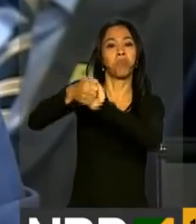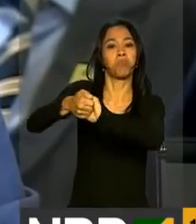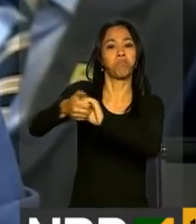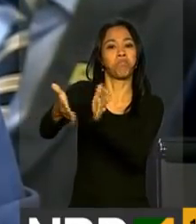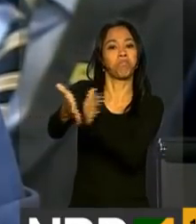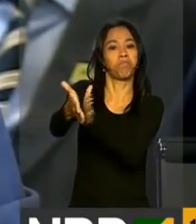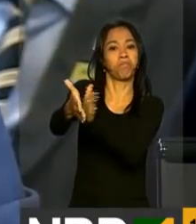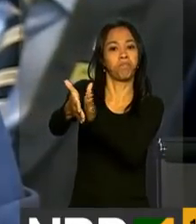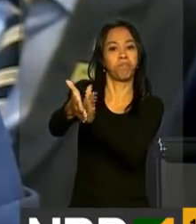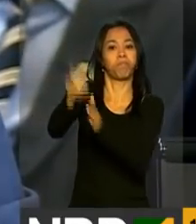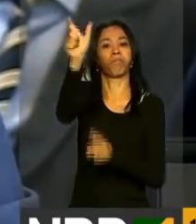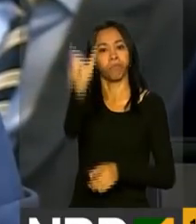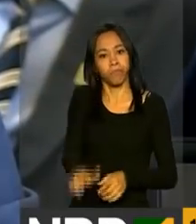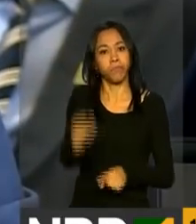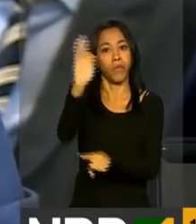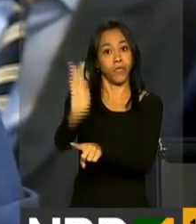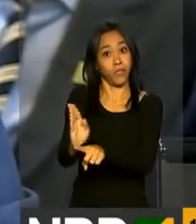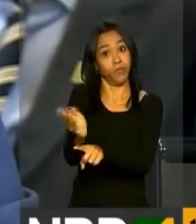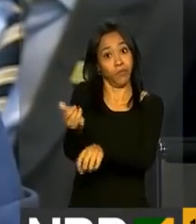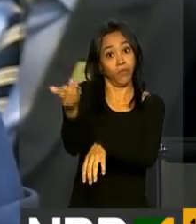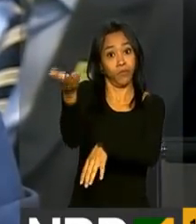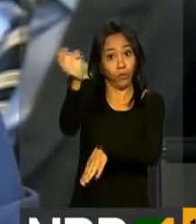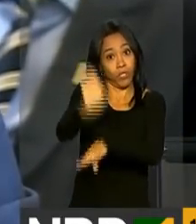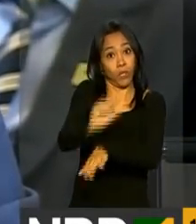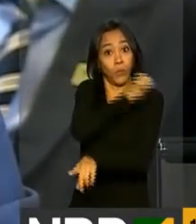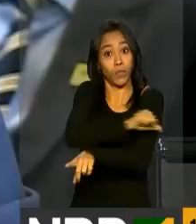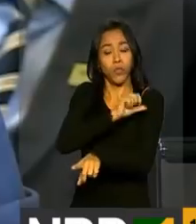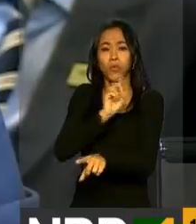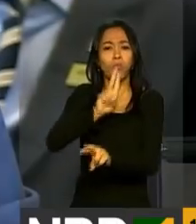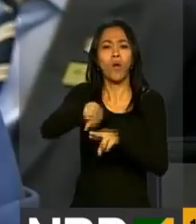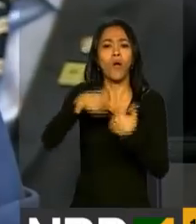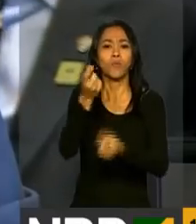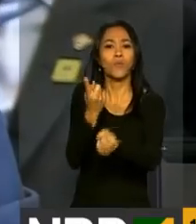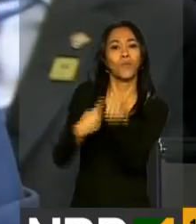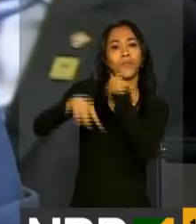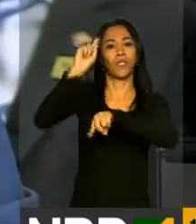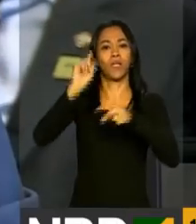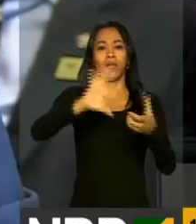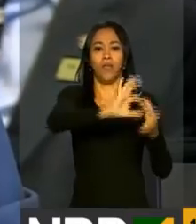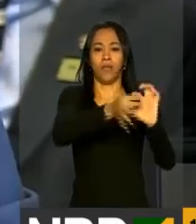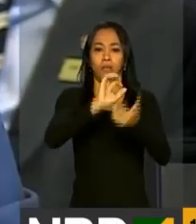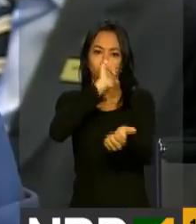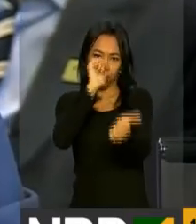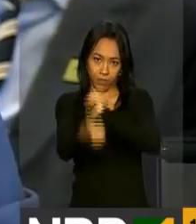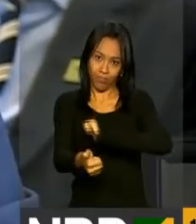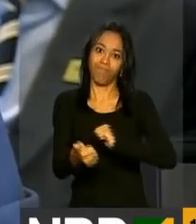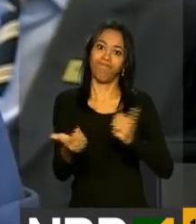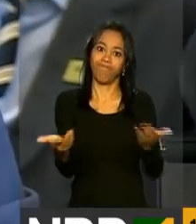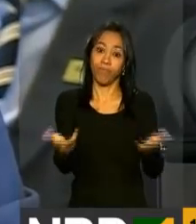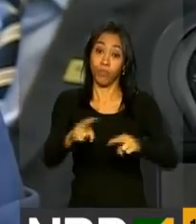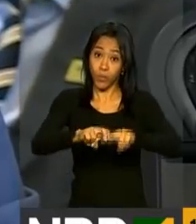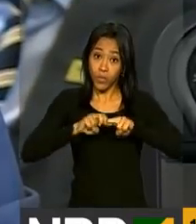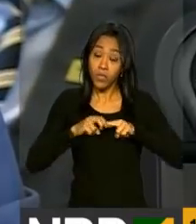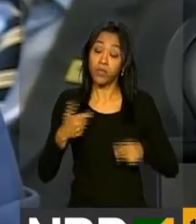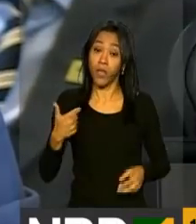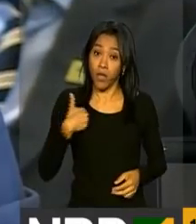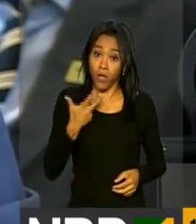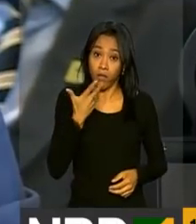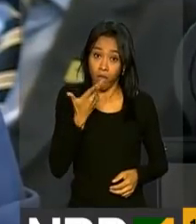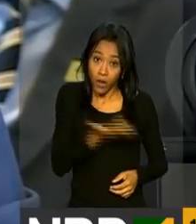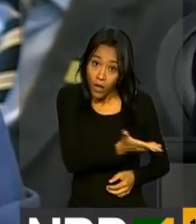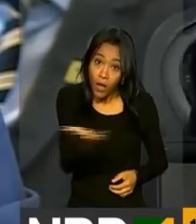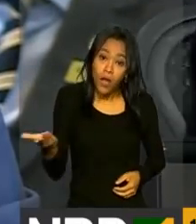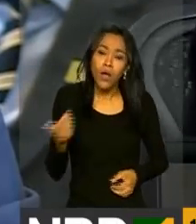no particular o rio de janeiro pelo sucesso das olimpíadas com isso eu quero significar que o rio de janeiro